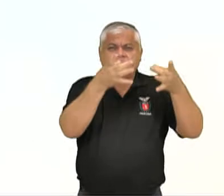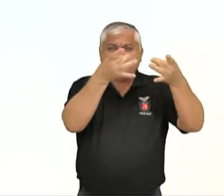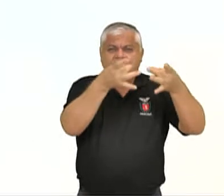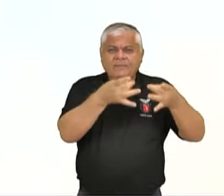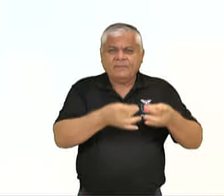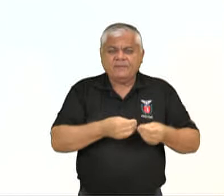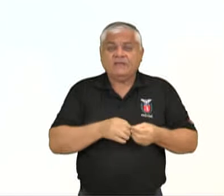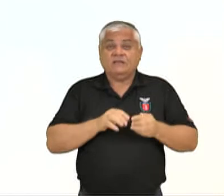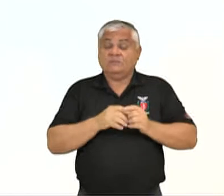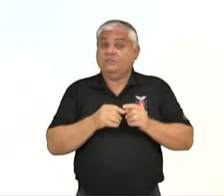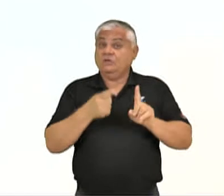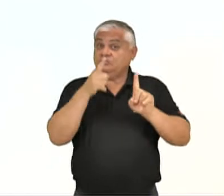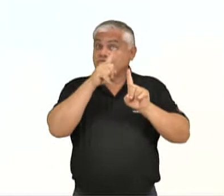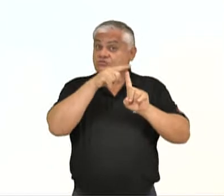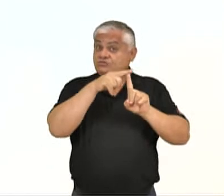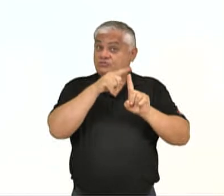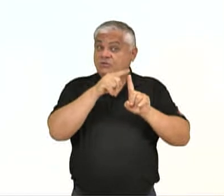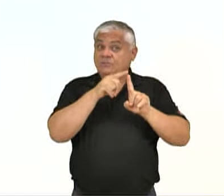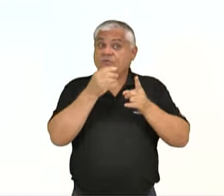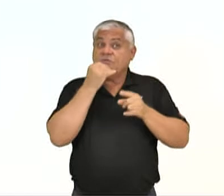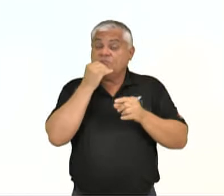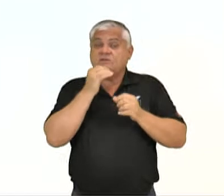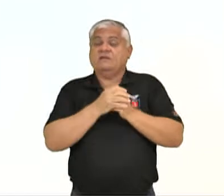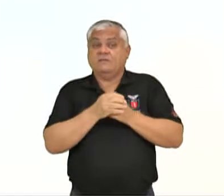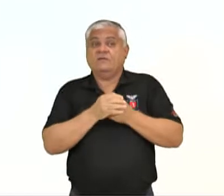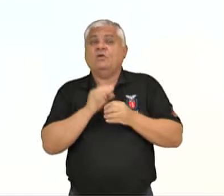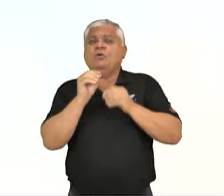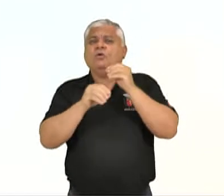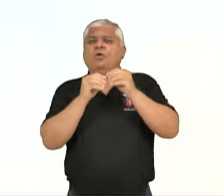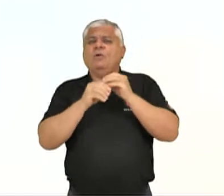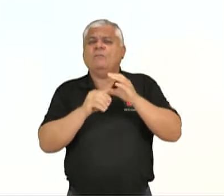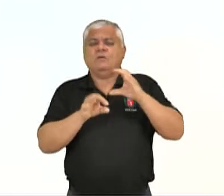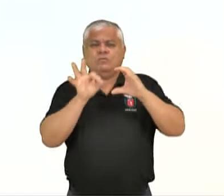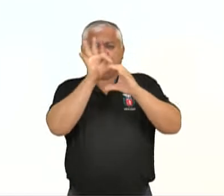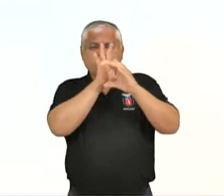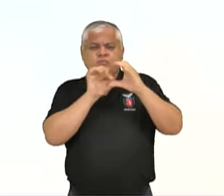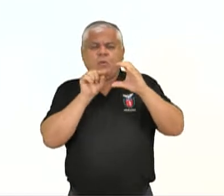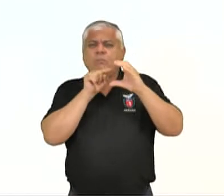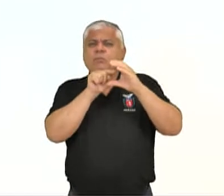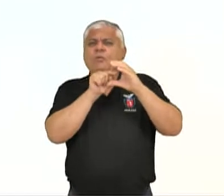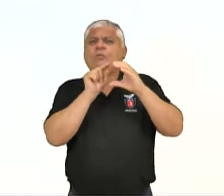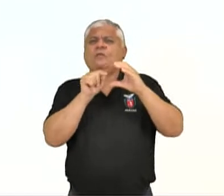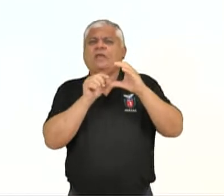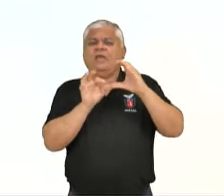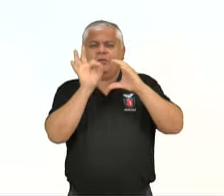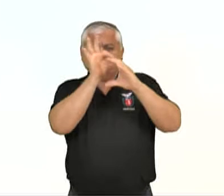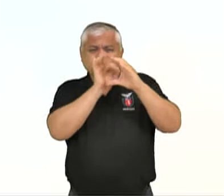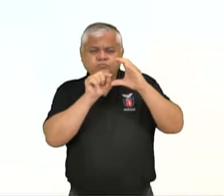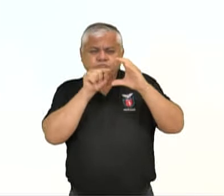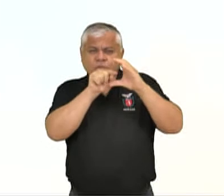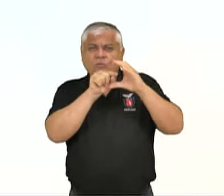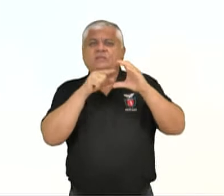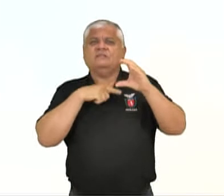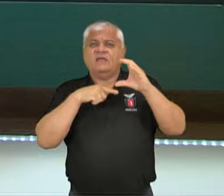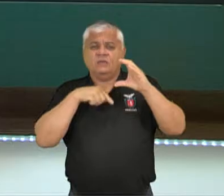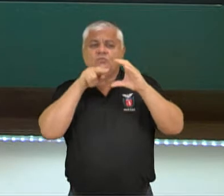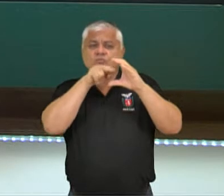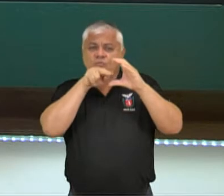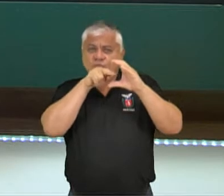tipos de célula eucarionte, eu sei que células eucariontes são caracterizadas pela presença